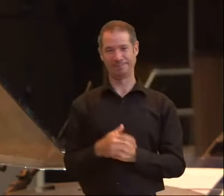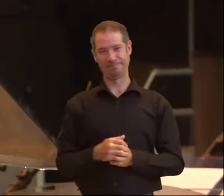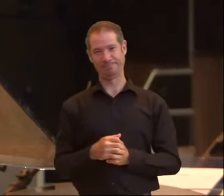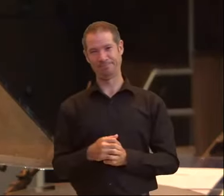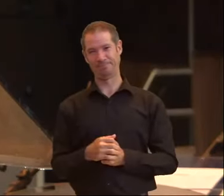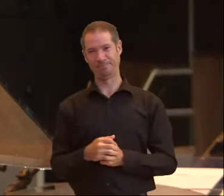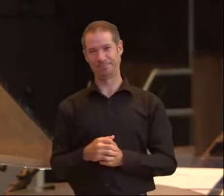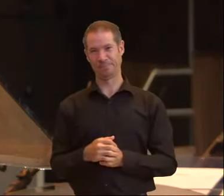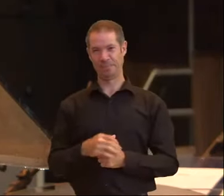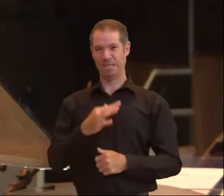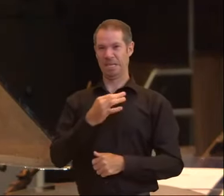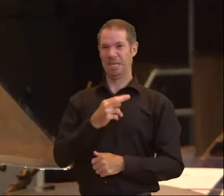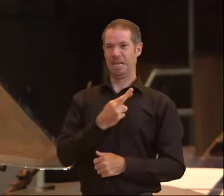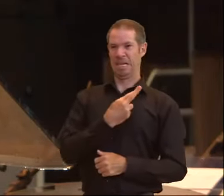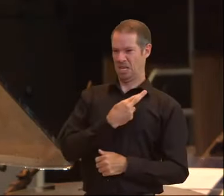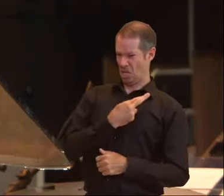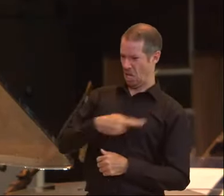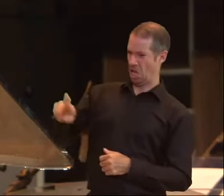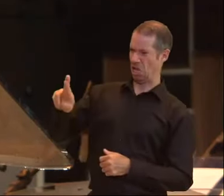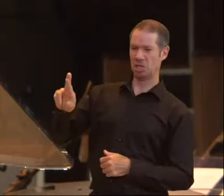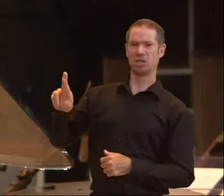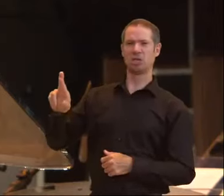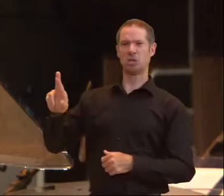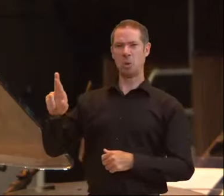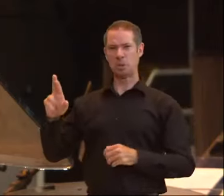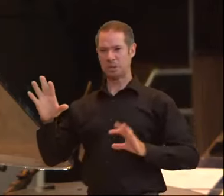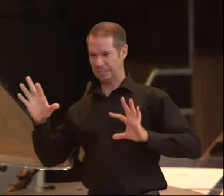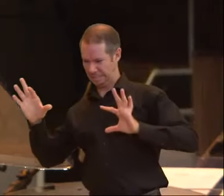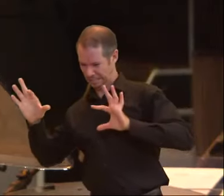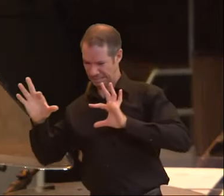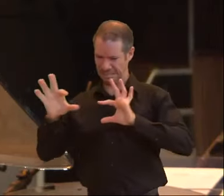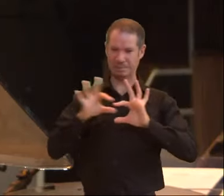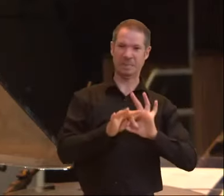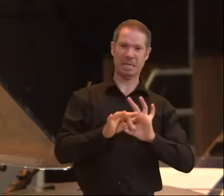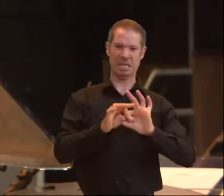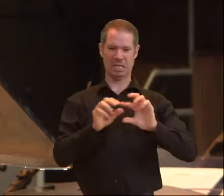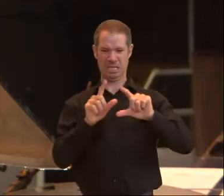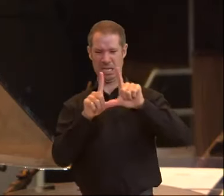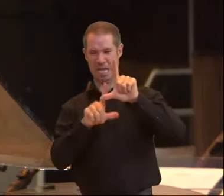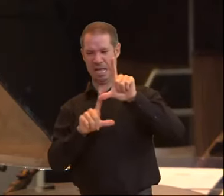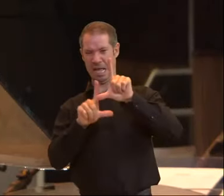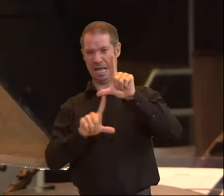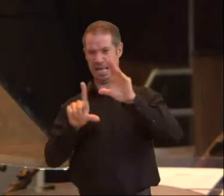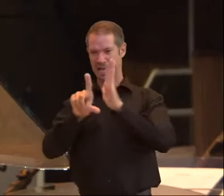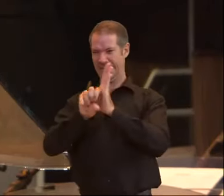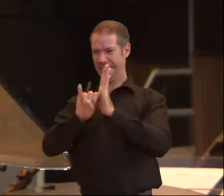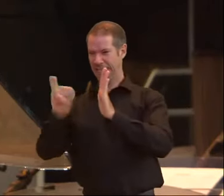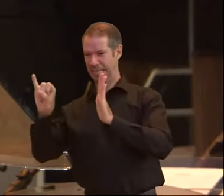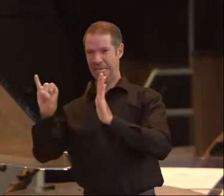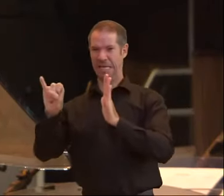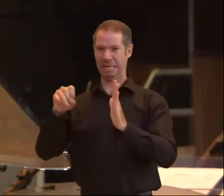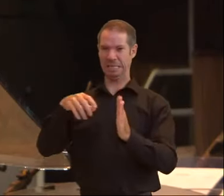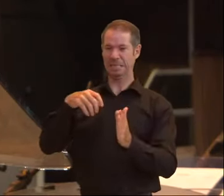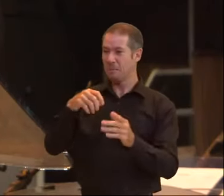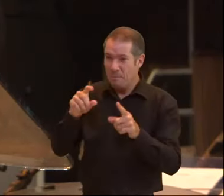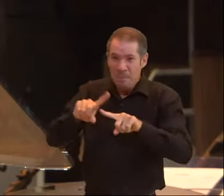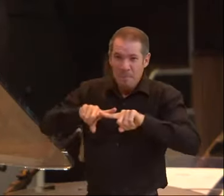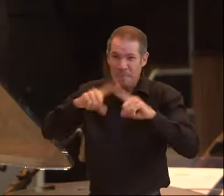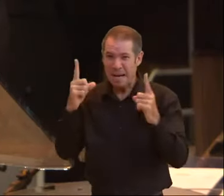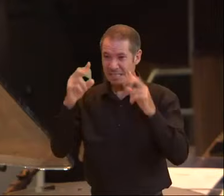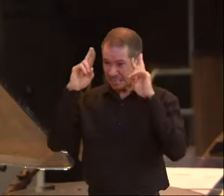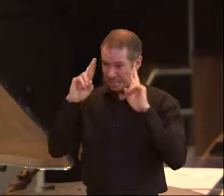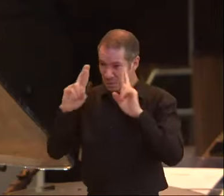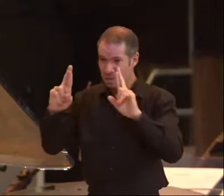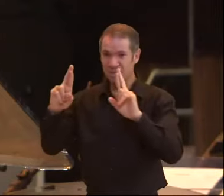aqueles religiosos, eles eram apegados à letra da lei, só que também não a cumpriam,